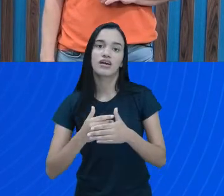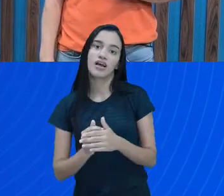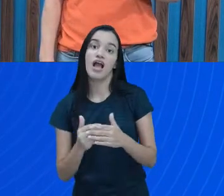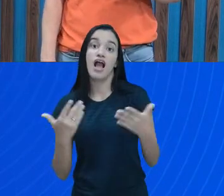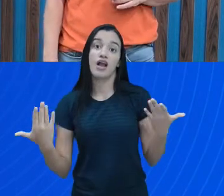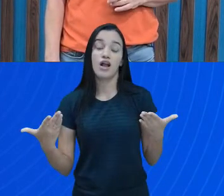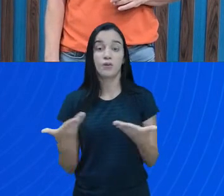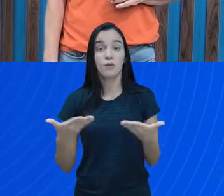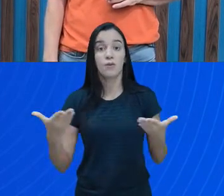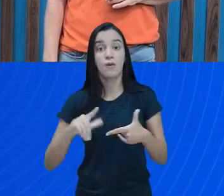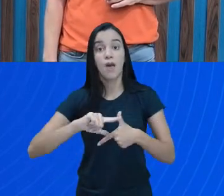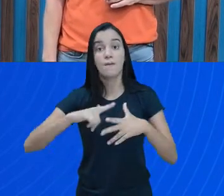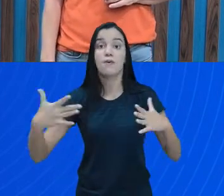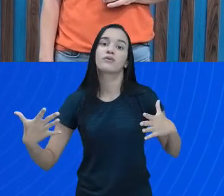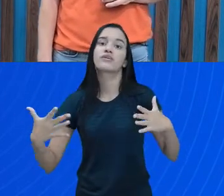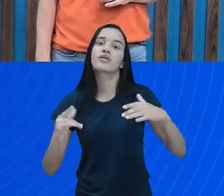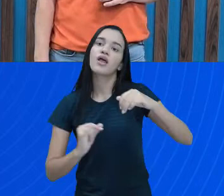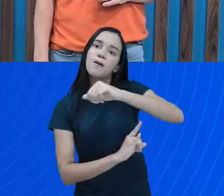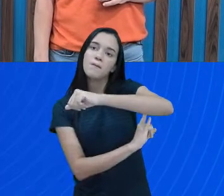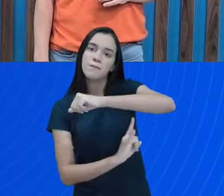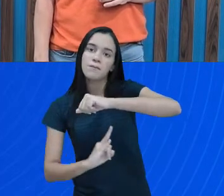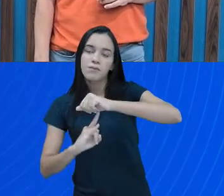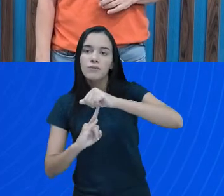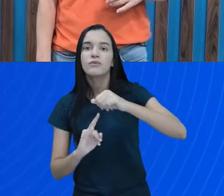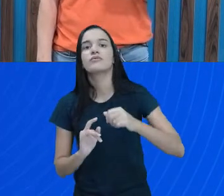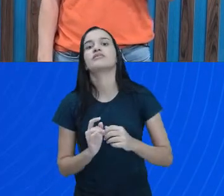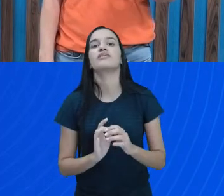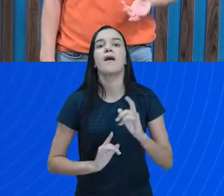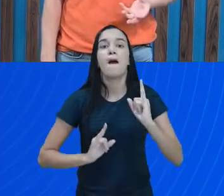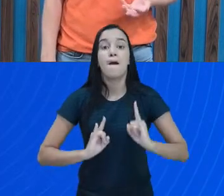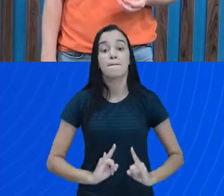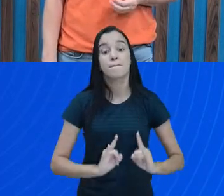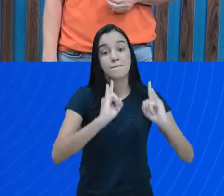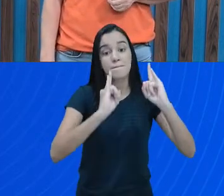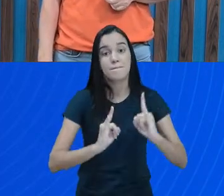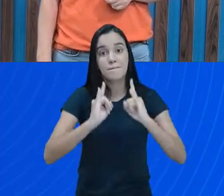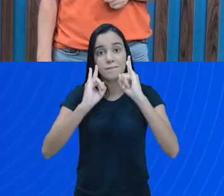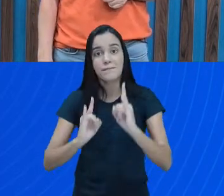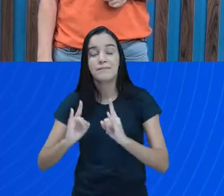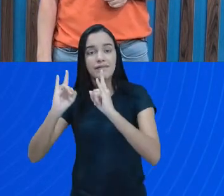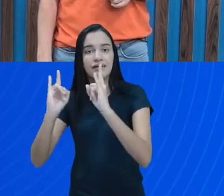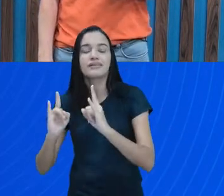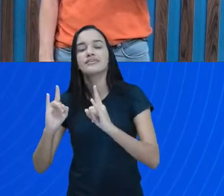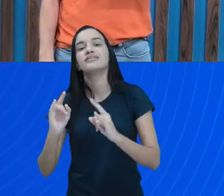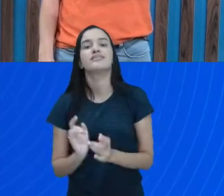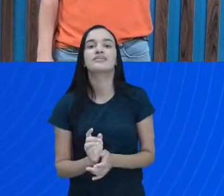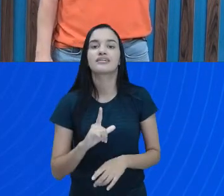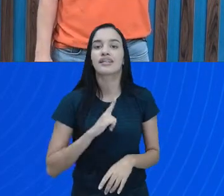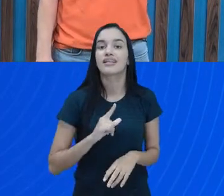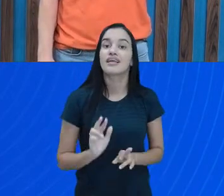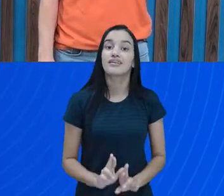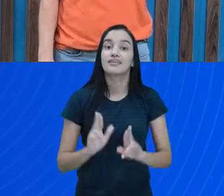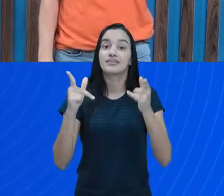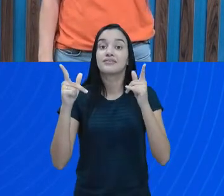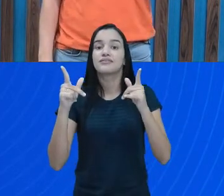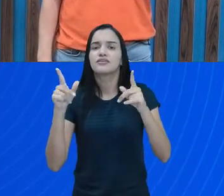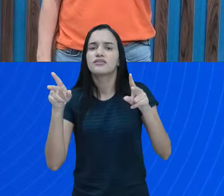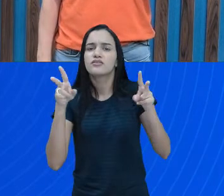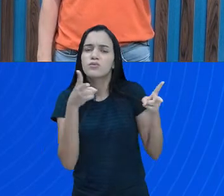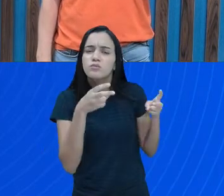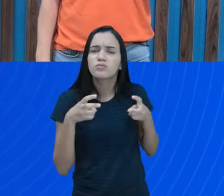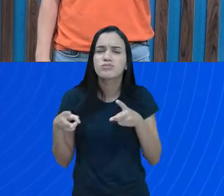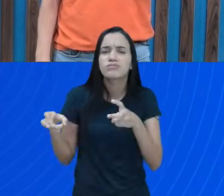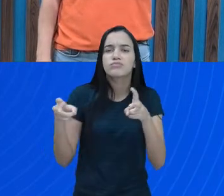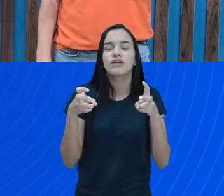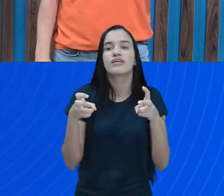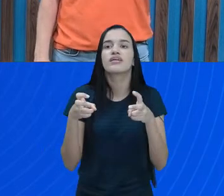moderna, como eu falei, olha, pontes. Então nós temos aí muitos prédios que fazem toda a diferença na visão, né?